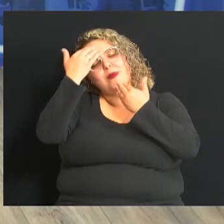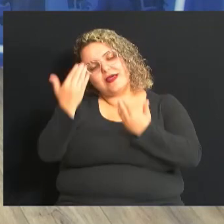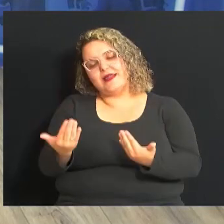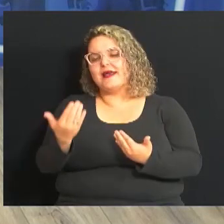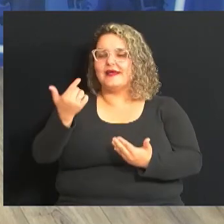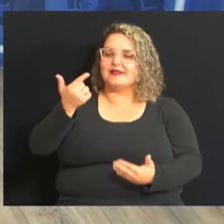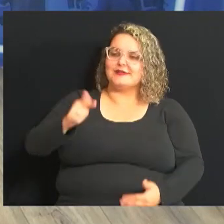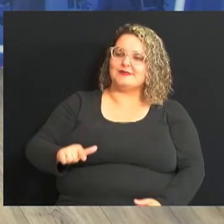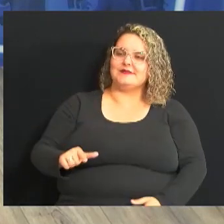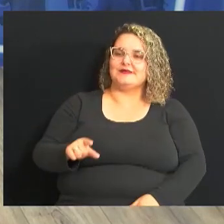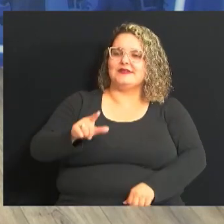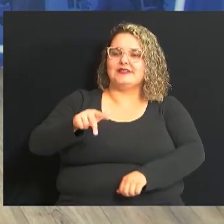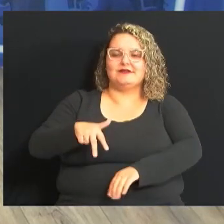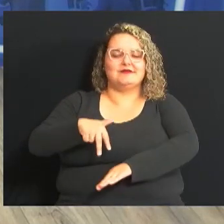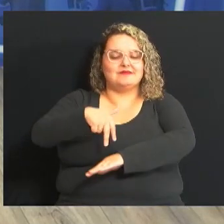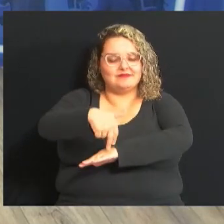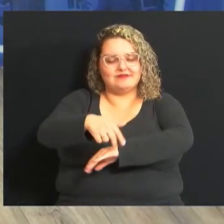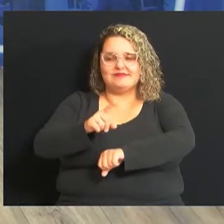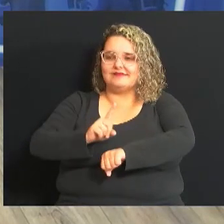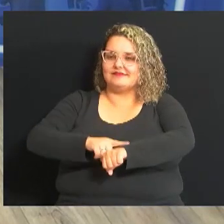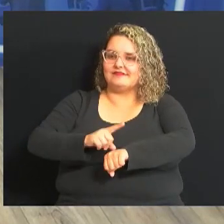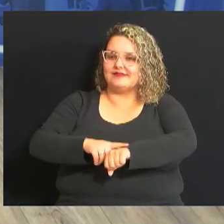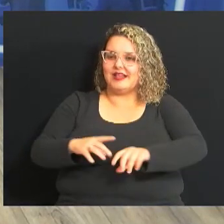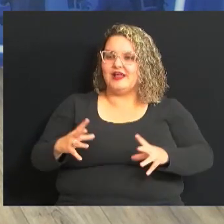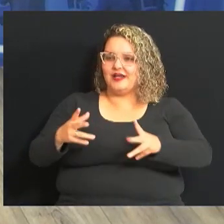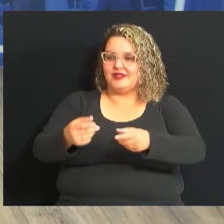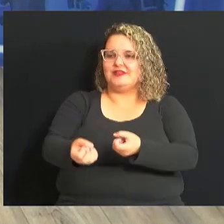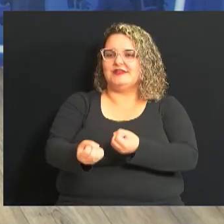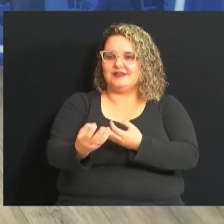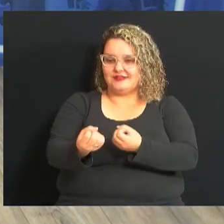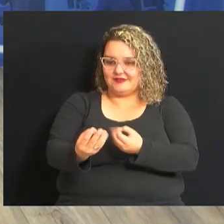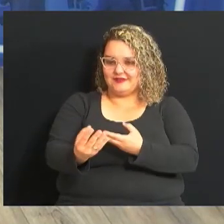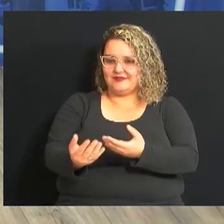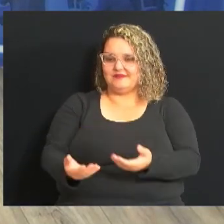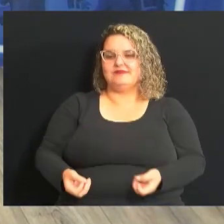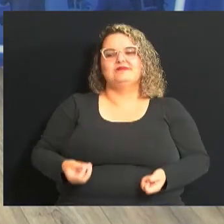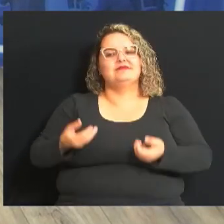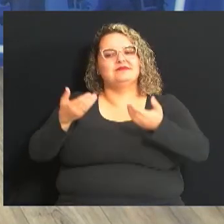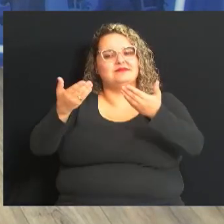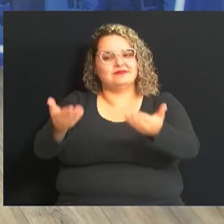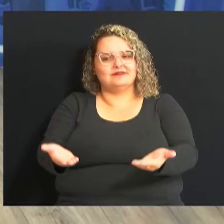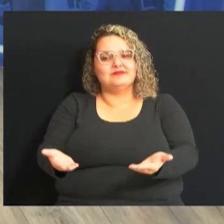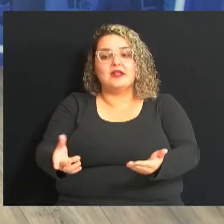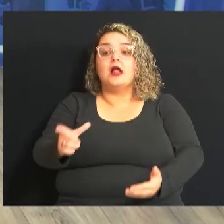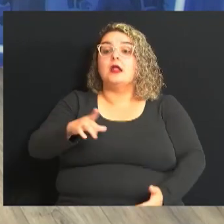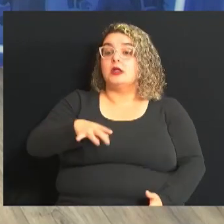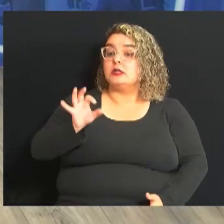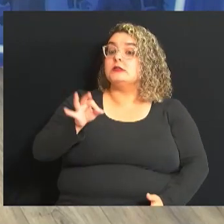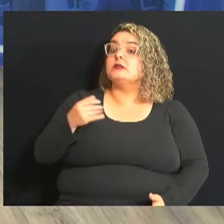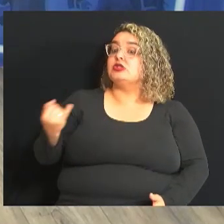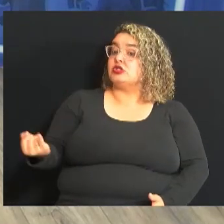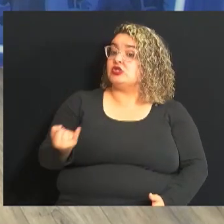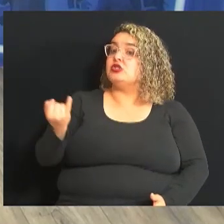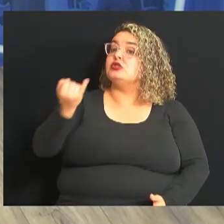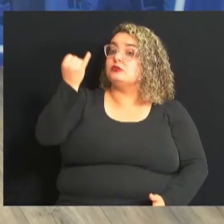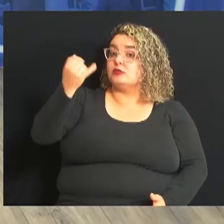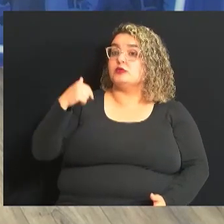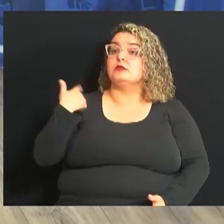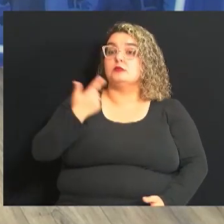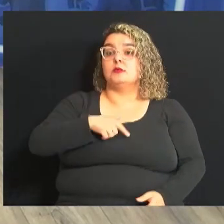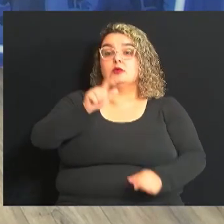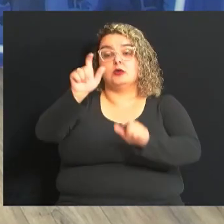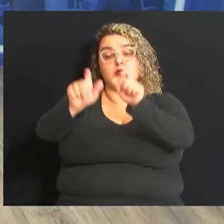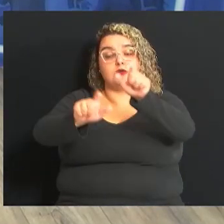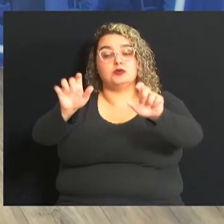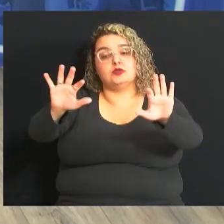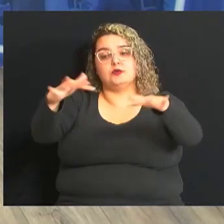pela disponibilidade do seu tempo, todas as informações que foram trazidas aqui, tenho certeza que de grande valia para o nosso telespectador.